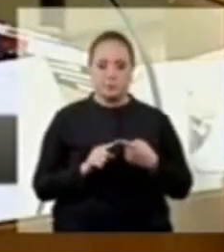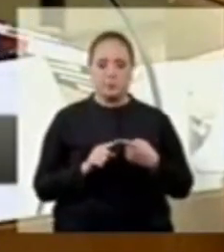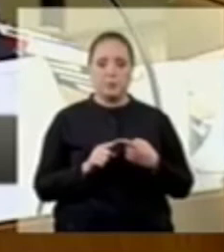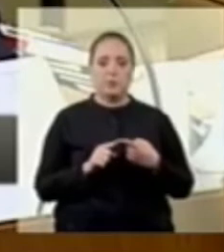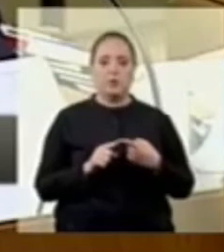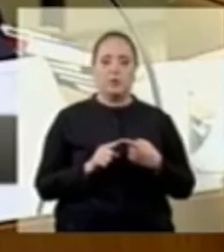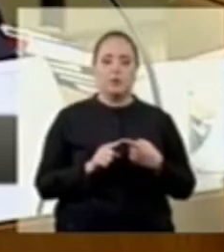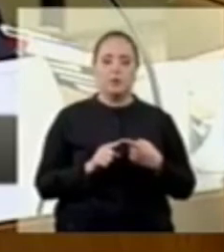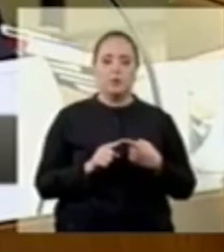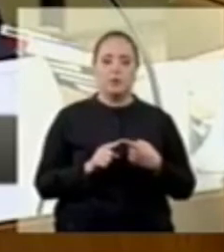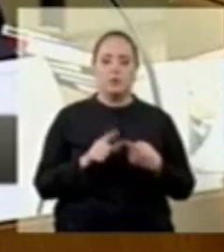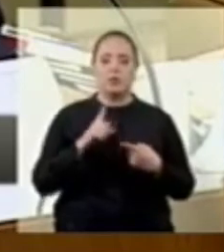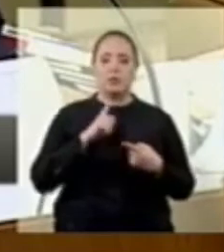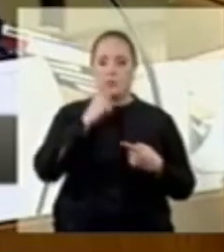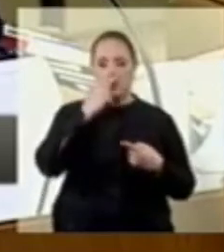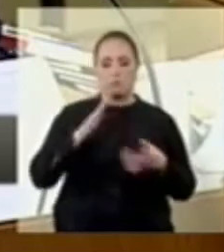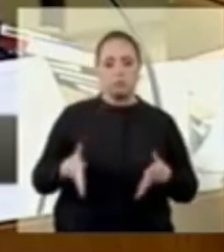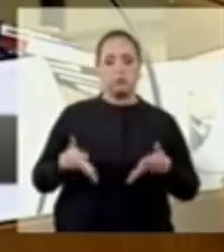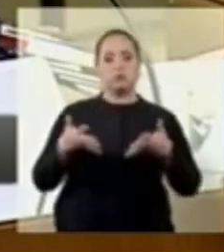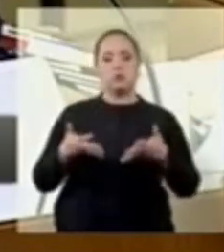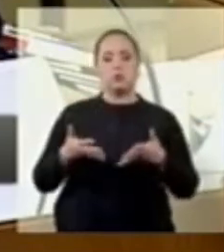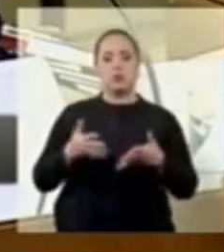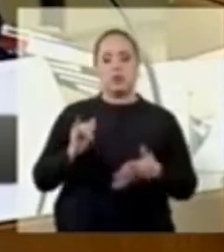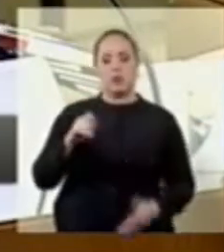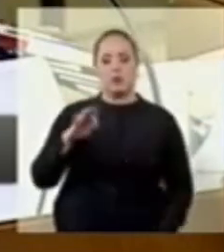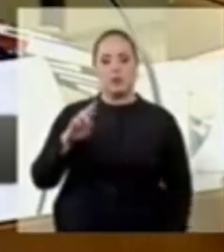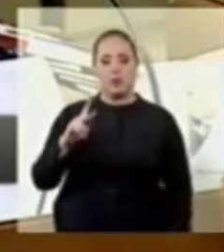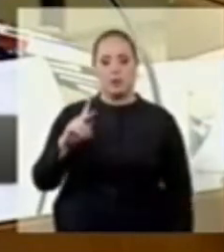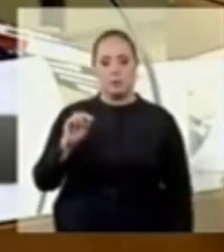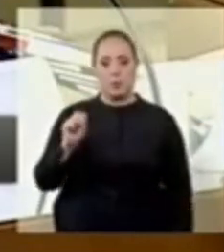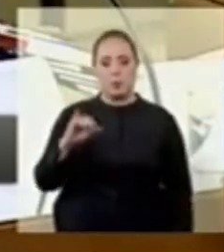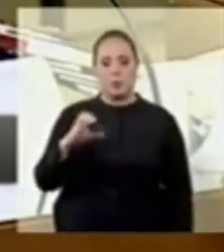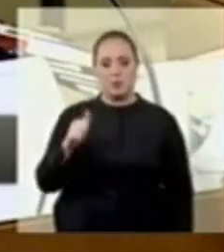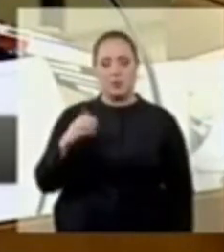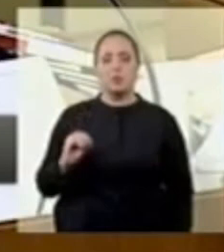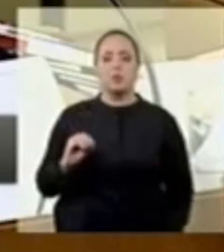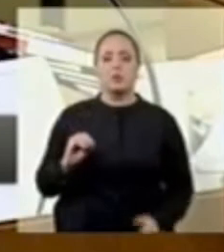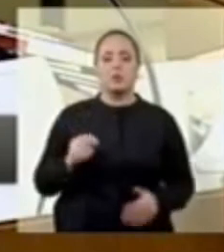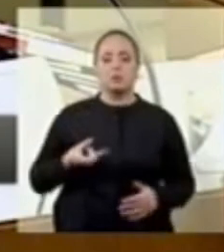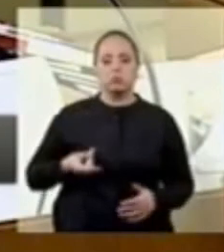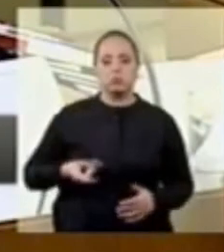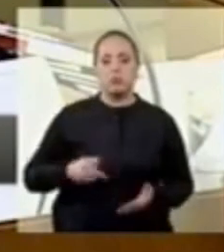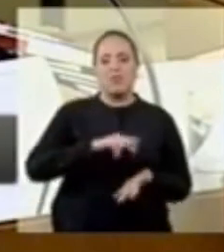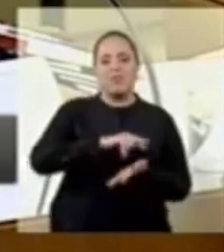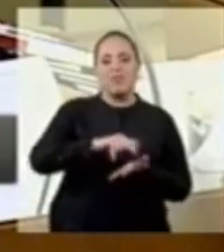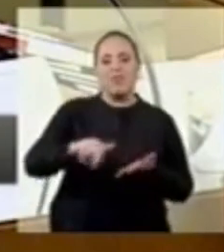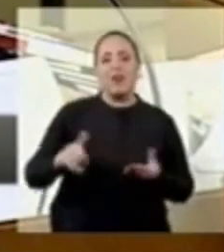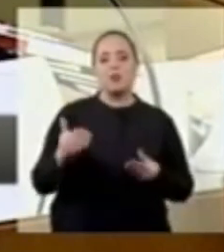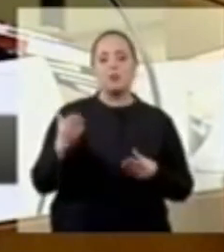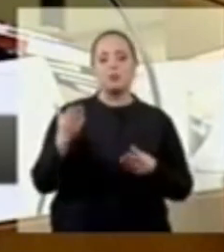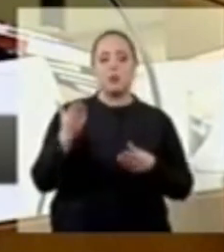poderoso incentivo à interposição infindável de recursos procrastinatórios